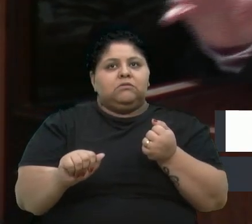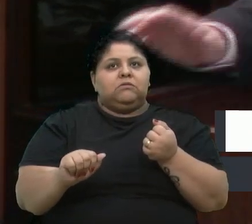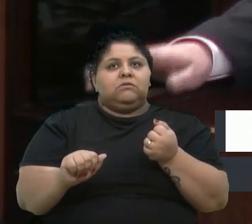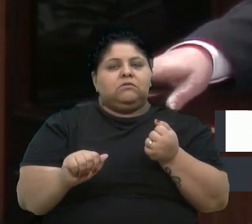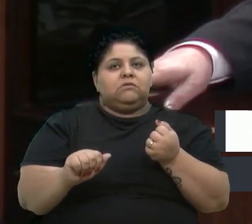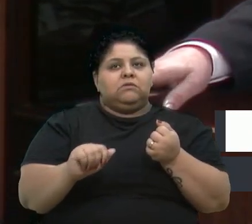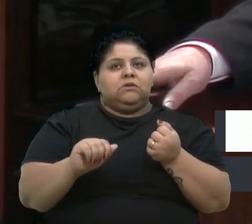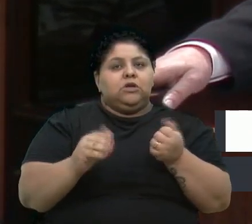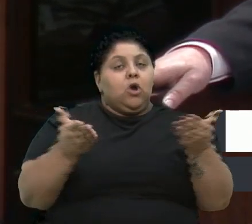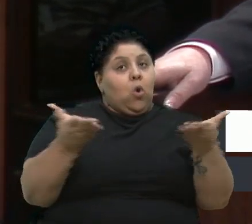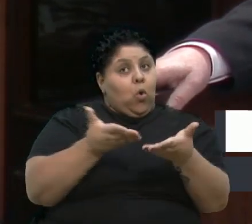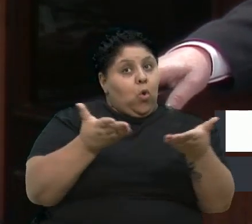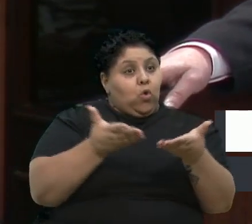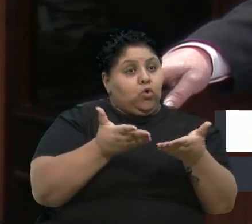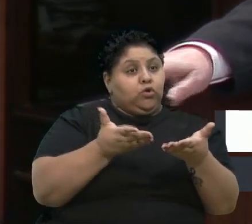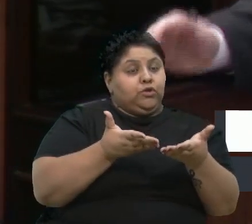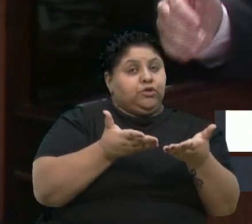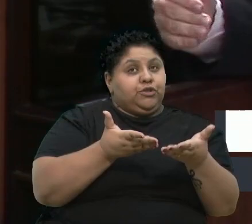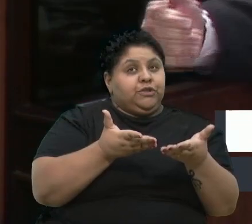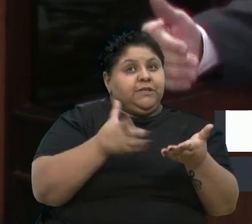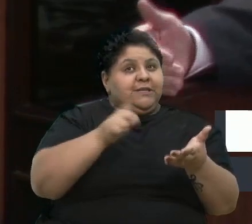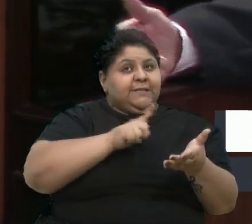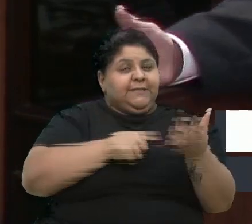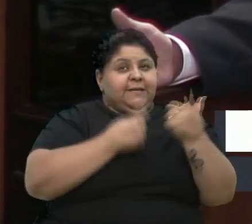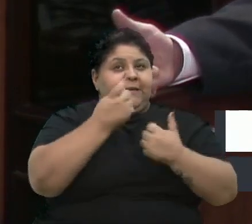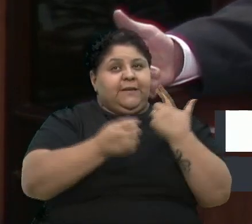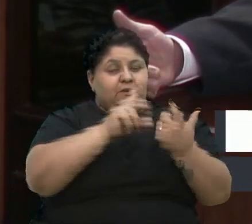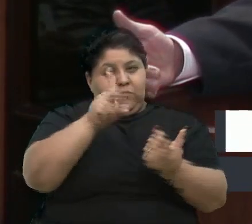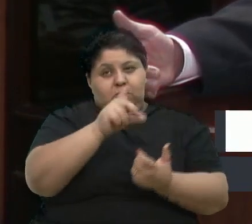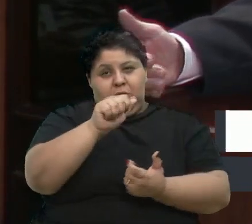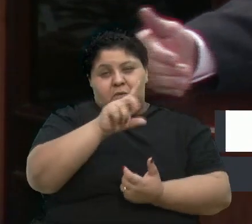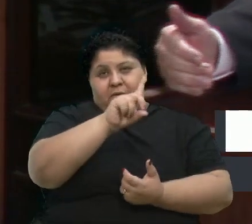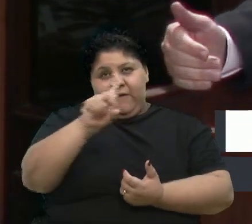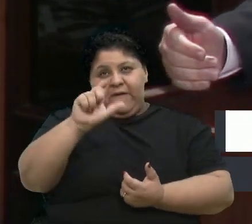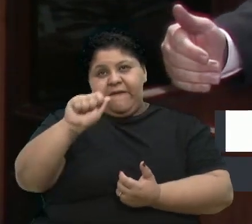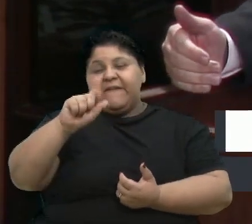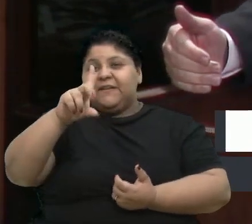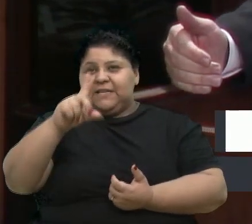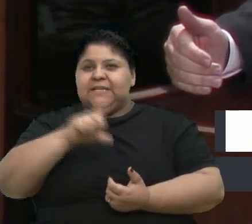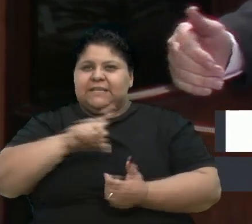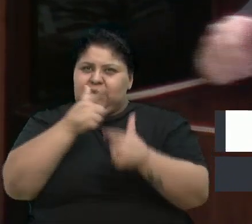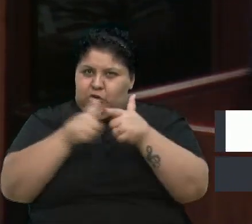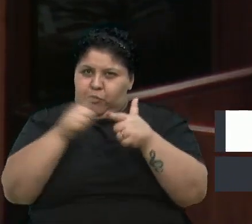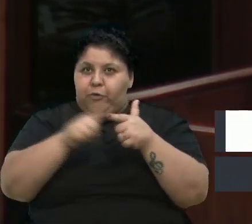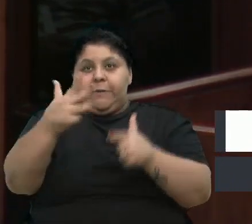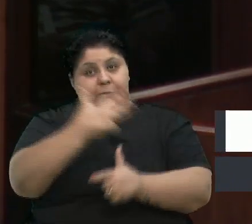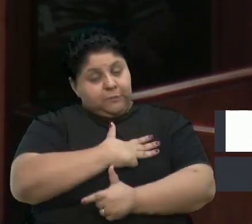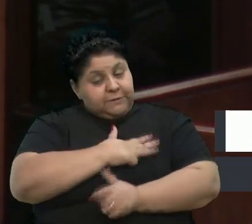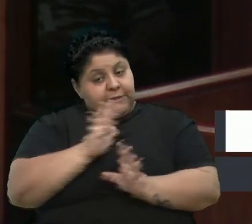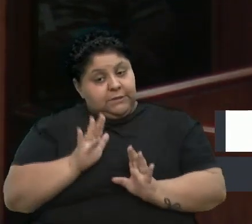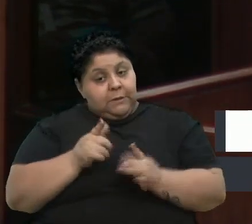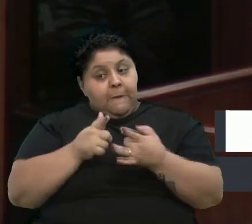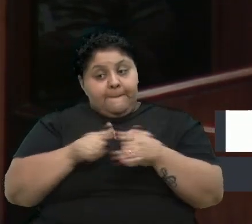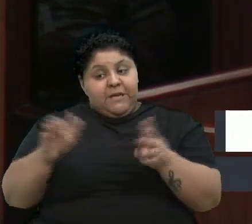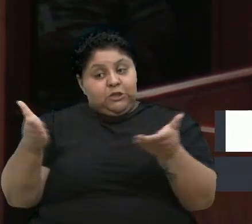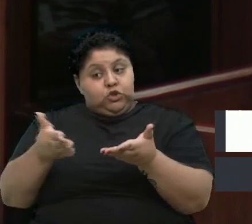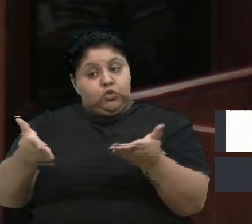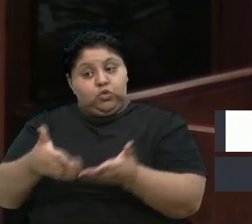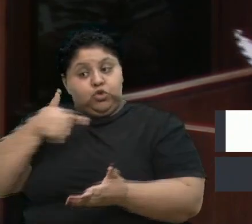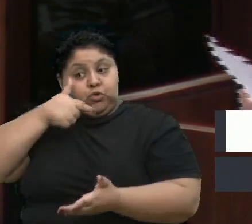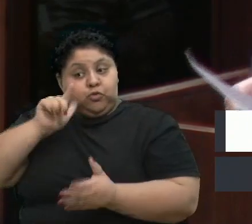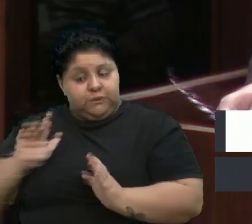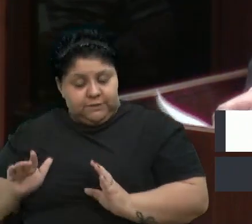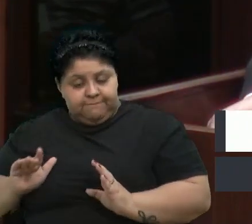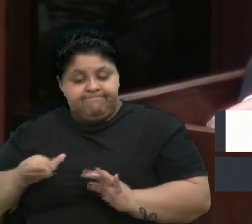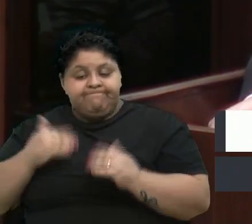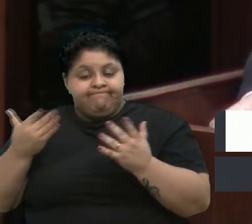alguns atritos aí com o presidente, porque ele quer cumprir a meta fiscal, mas não está conseguindo. Então, nesse sentido, senhor